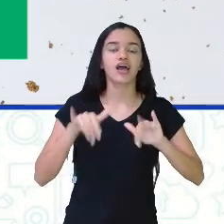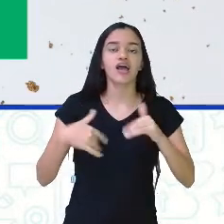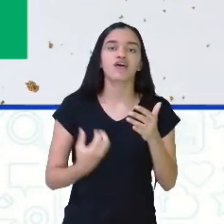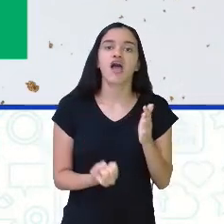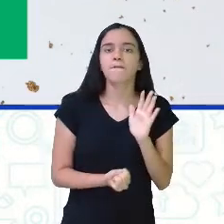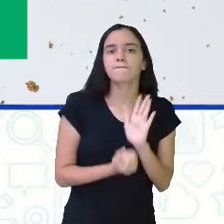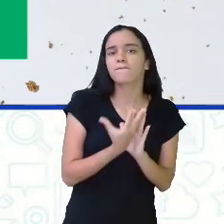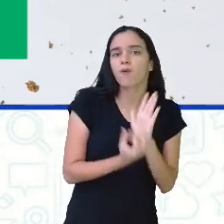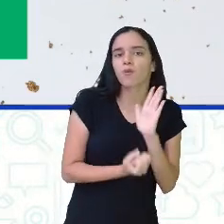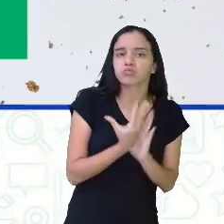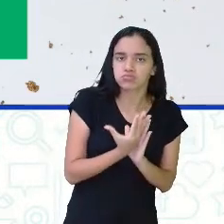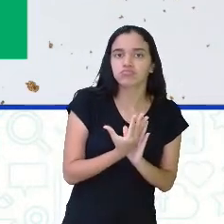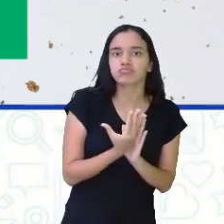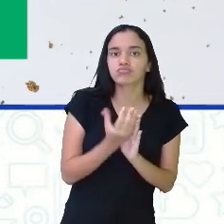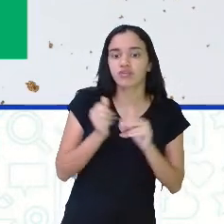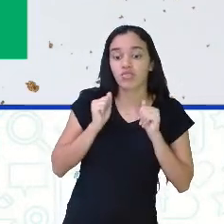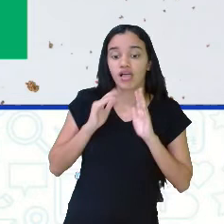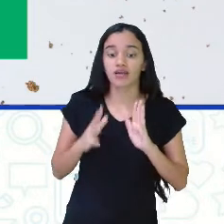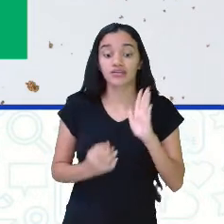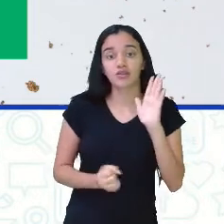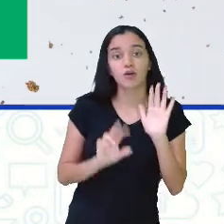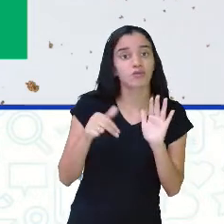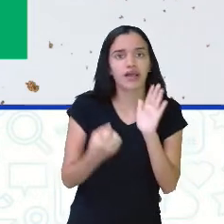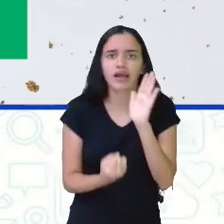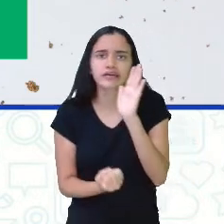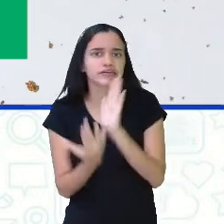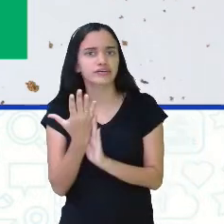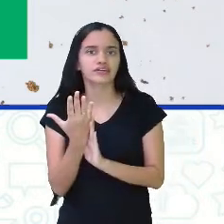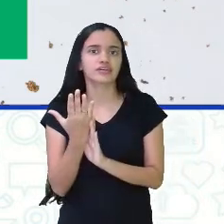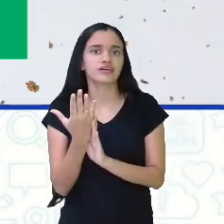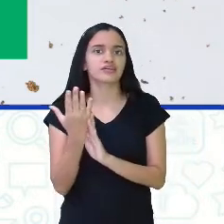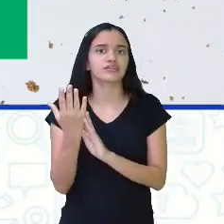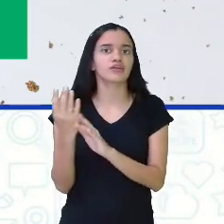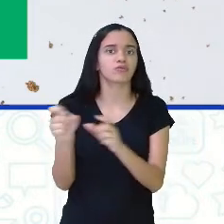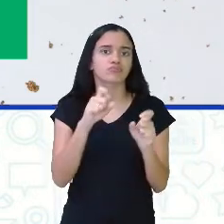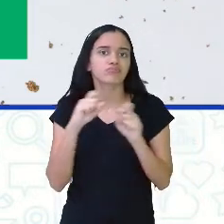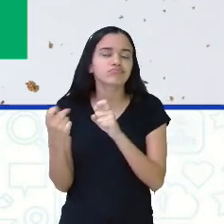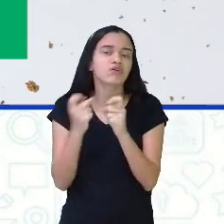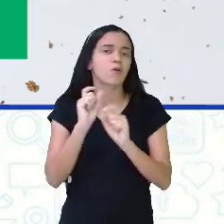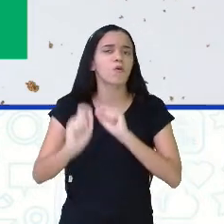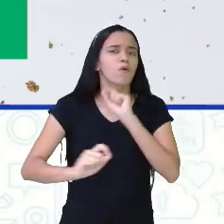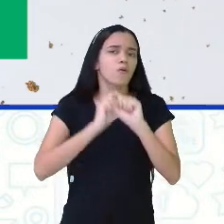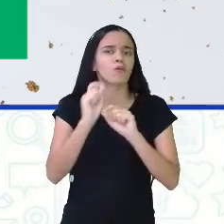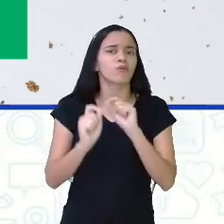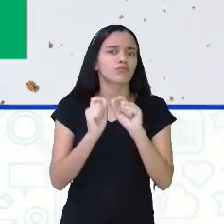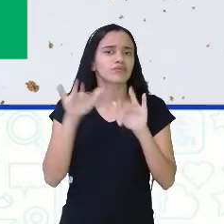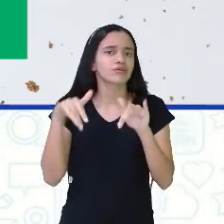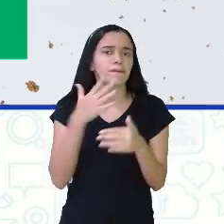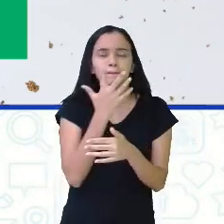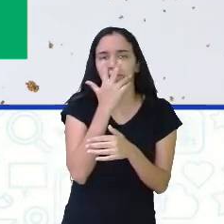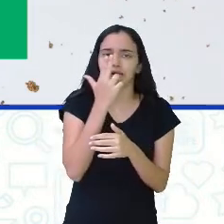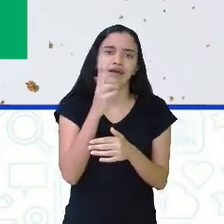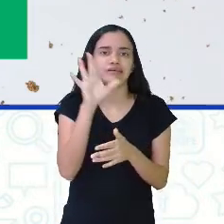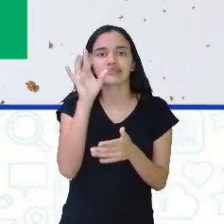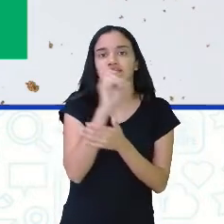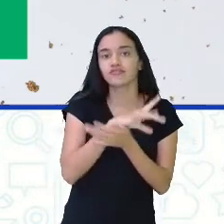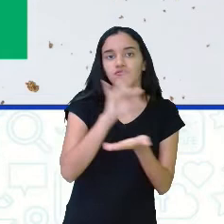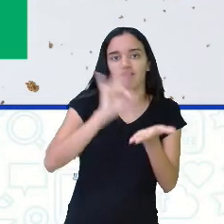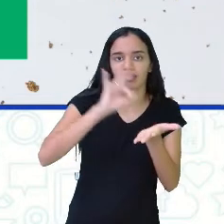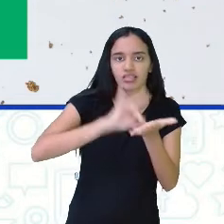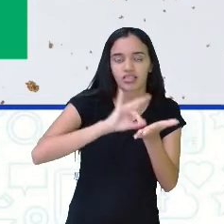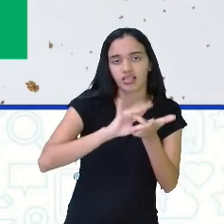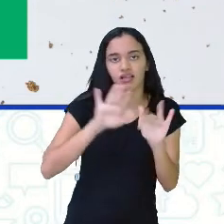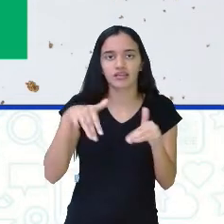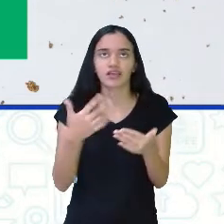ação, através da criação, da intriga no domínio do que é verossímil, do que parece verdadeiro.